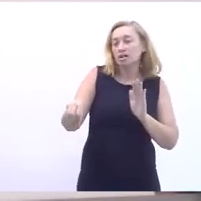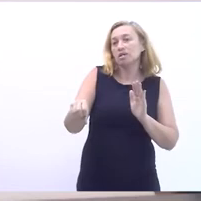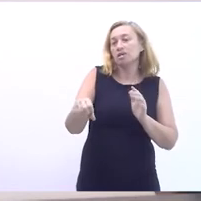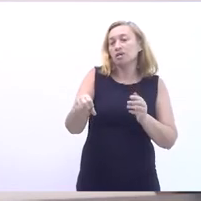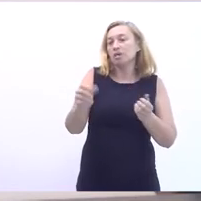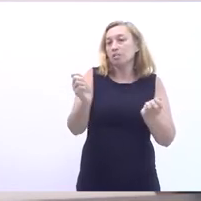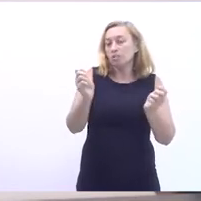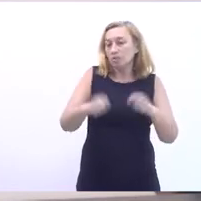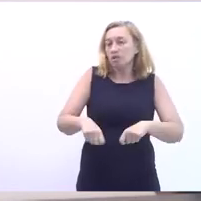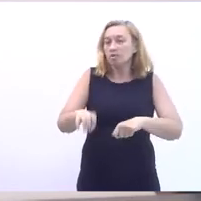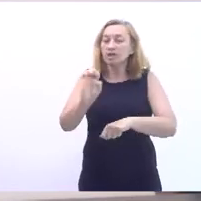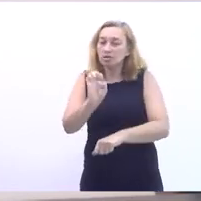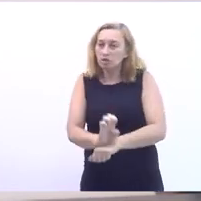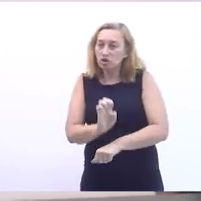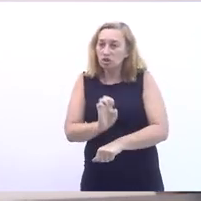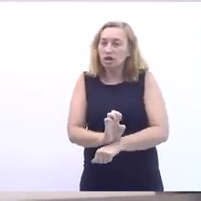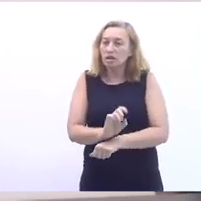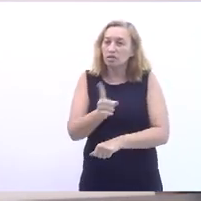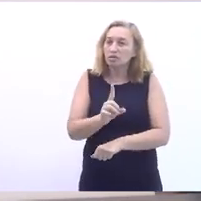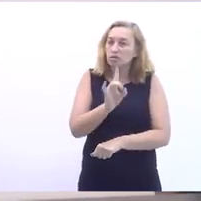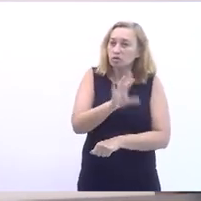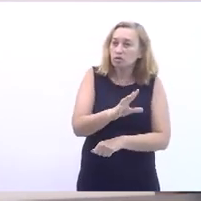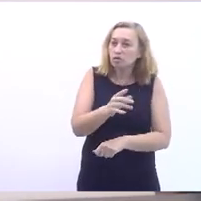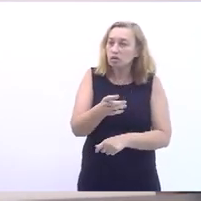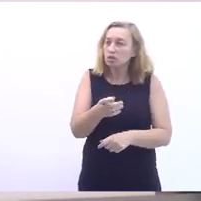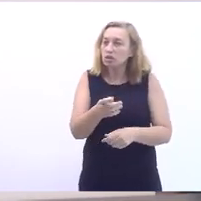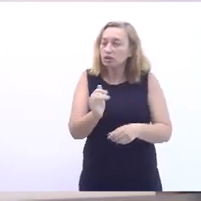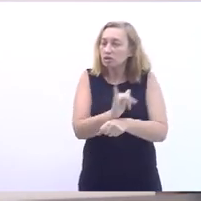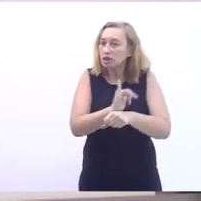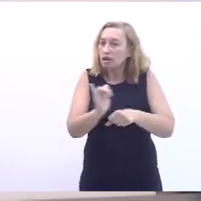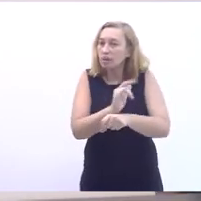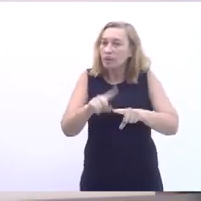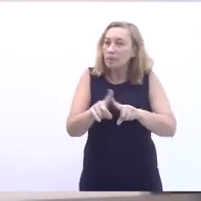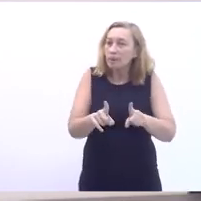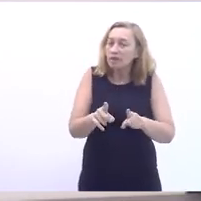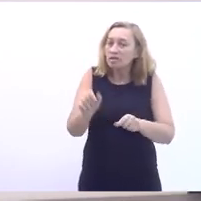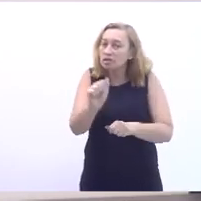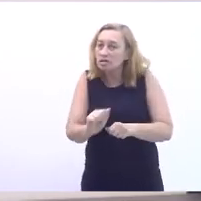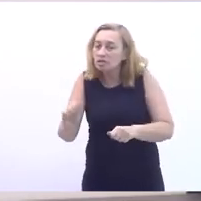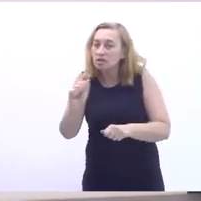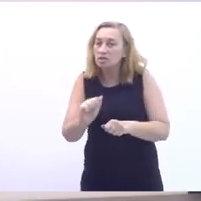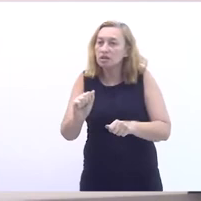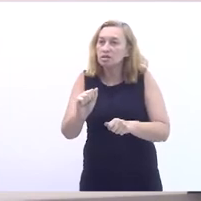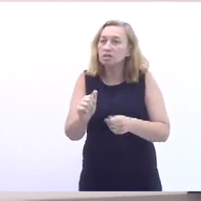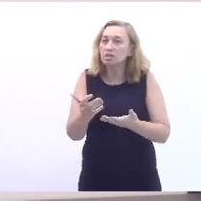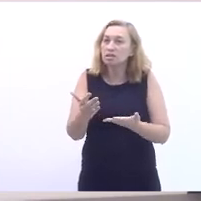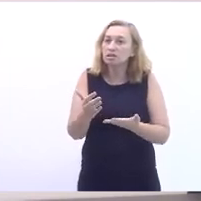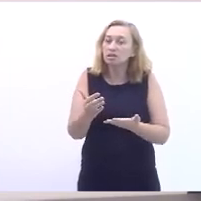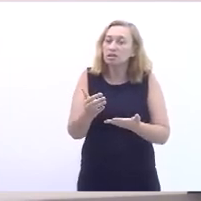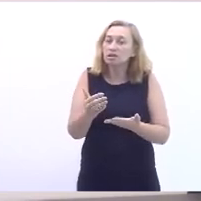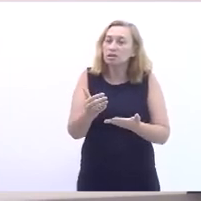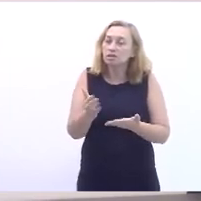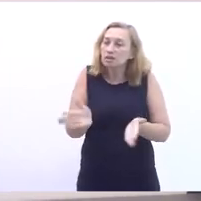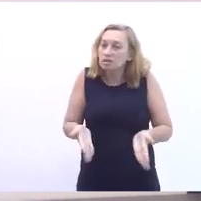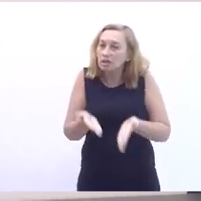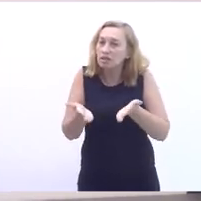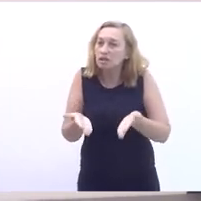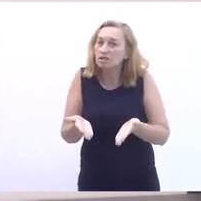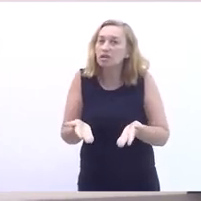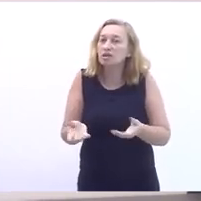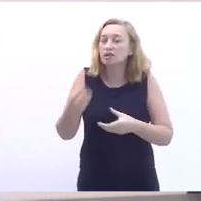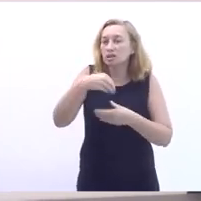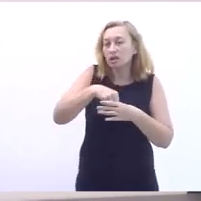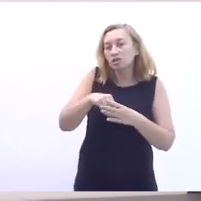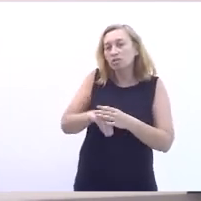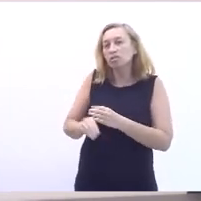não só através de seus mecanismos as com as associações com as iniciativas que deve